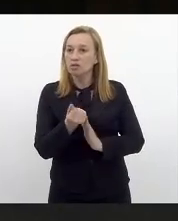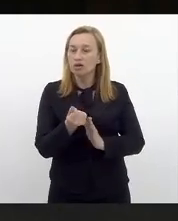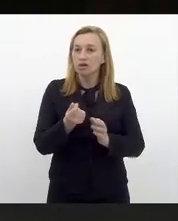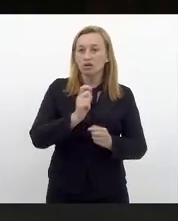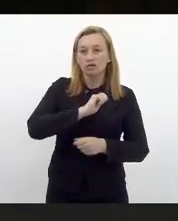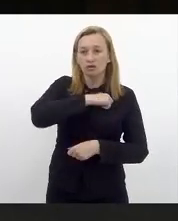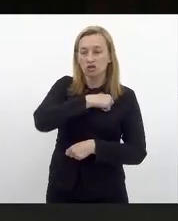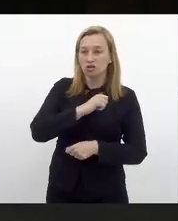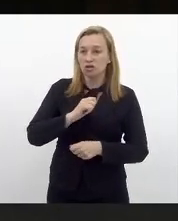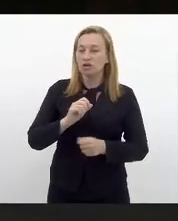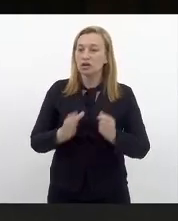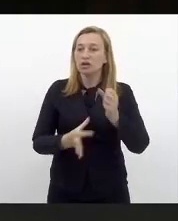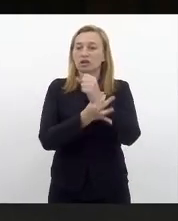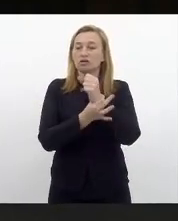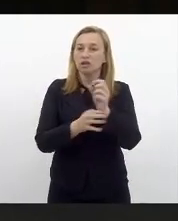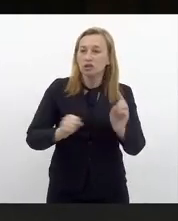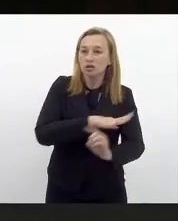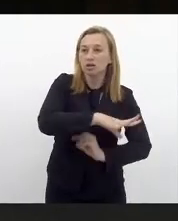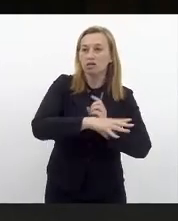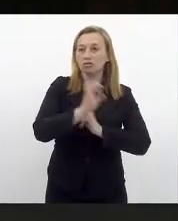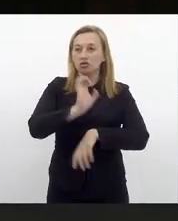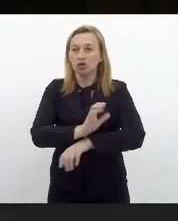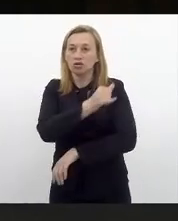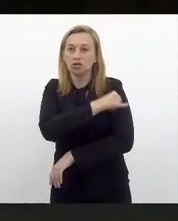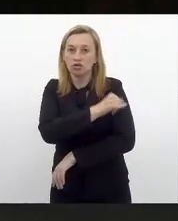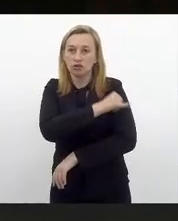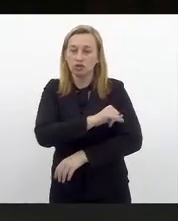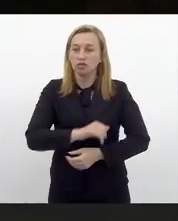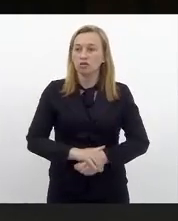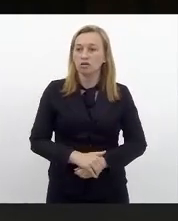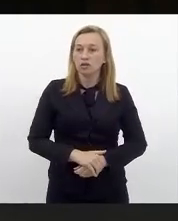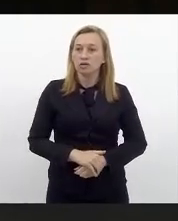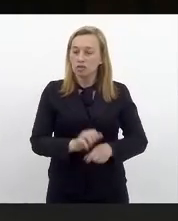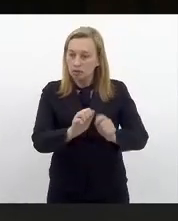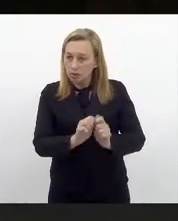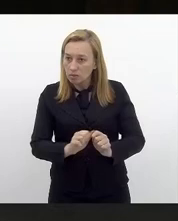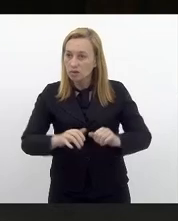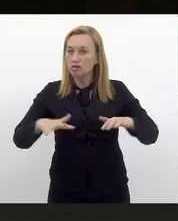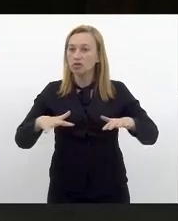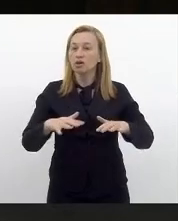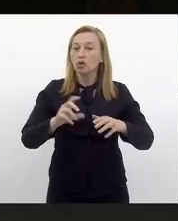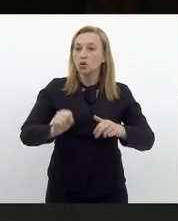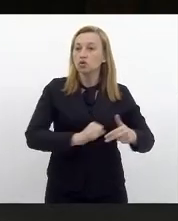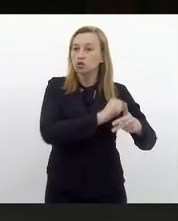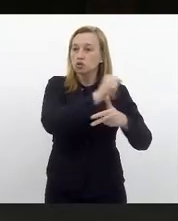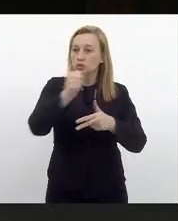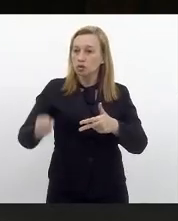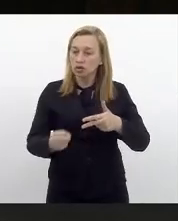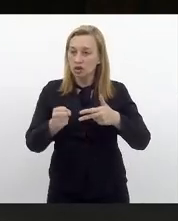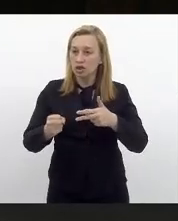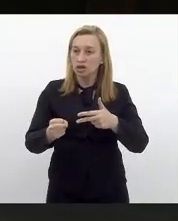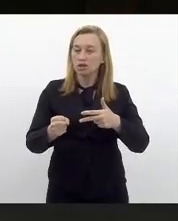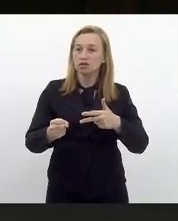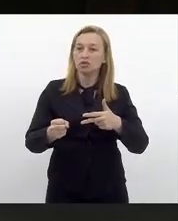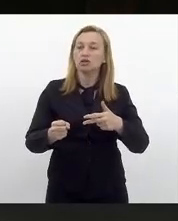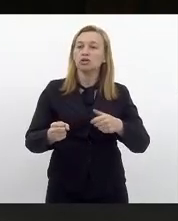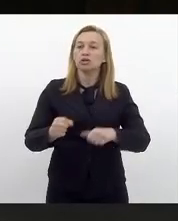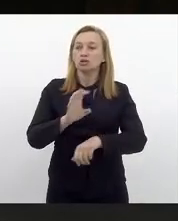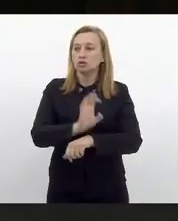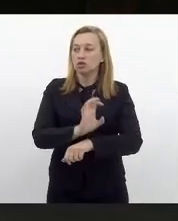fiscal e da Seguridade Social do Estado do Rio de Janeiro o qual abrangerá os poderes e órgãos do Estado